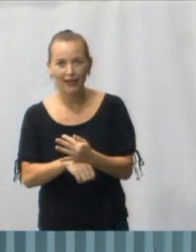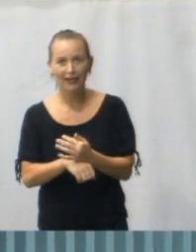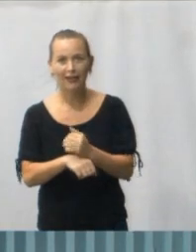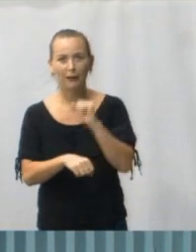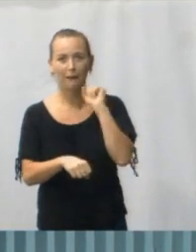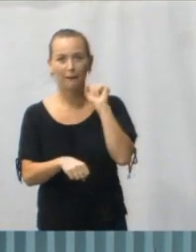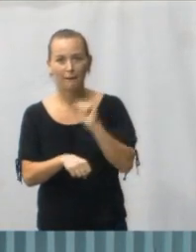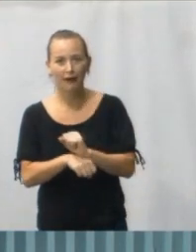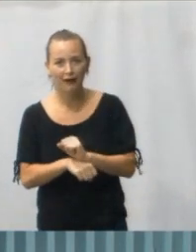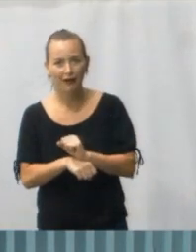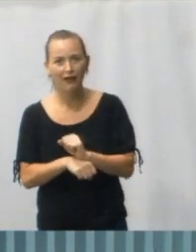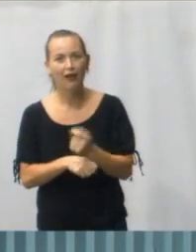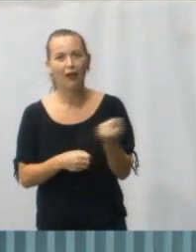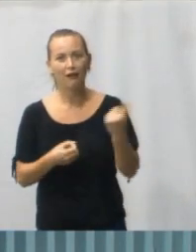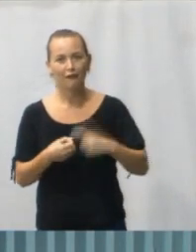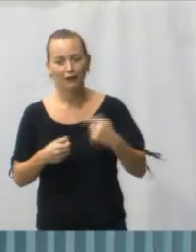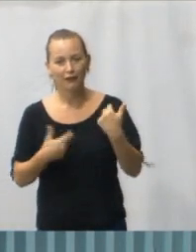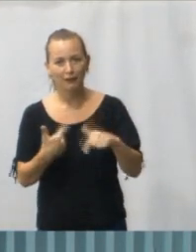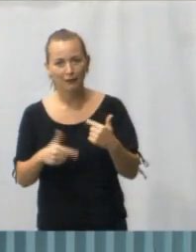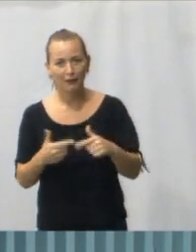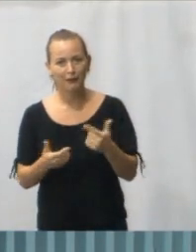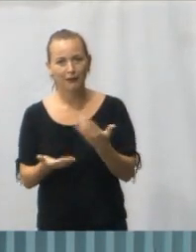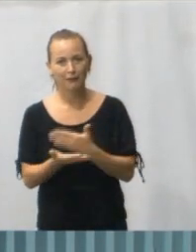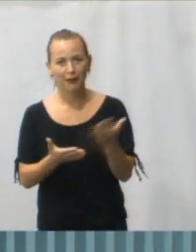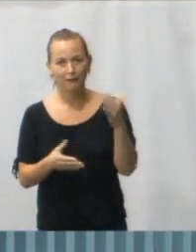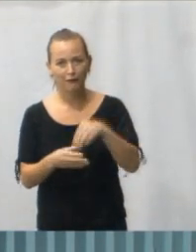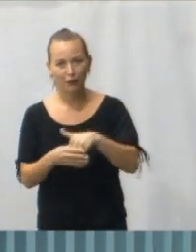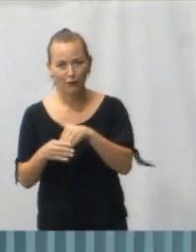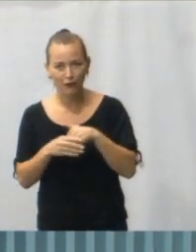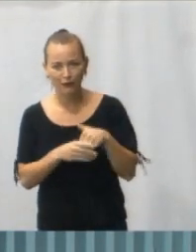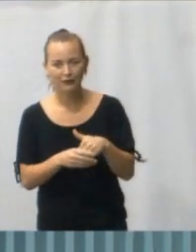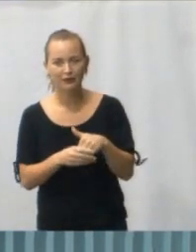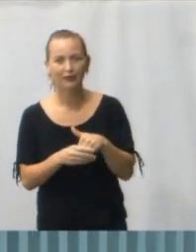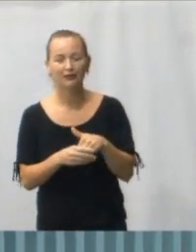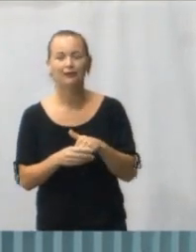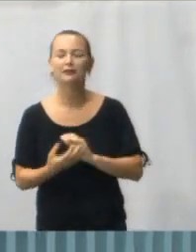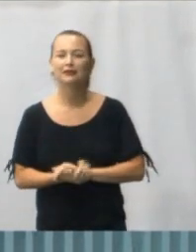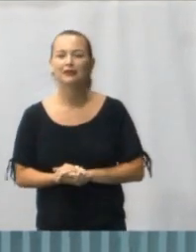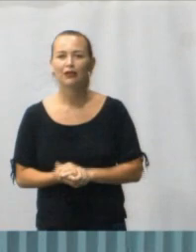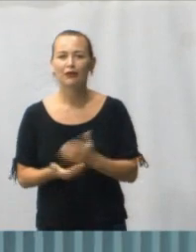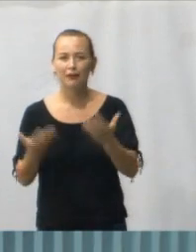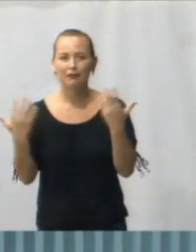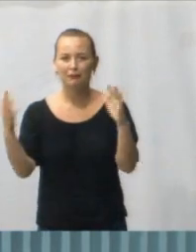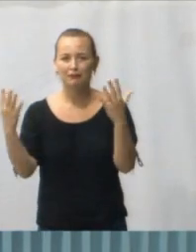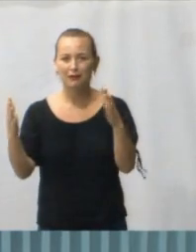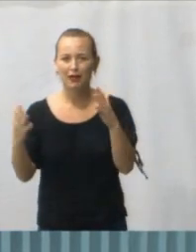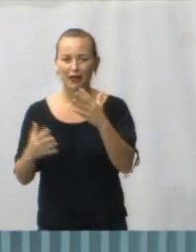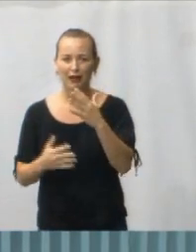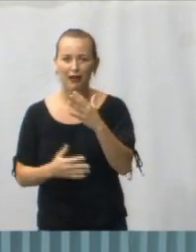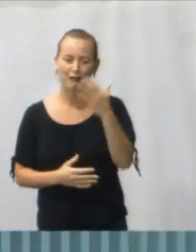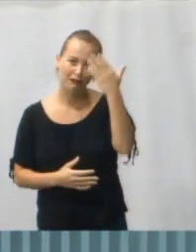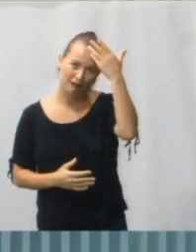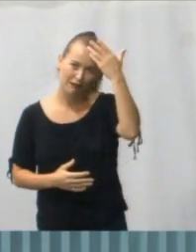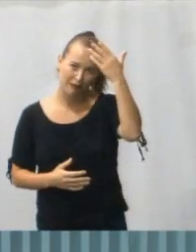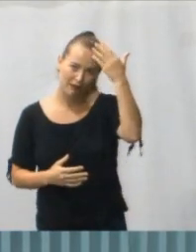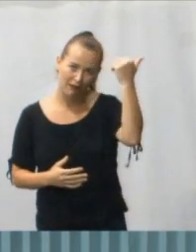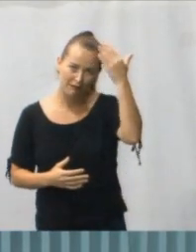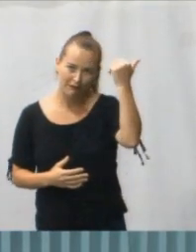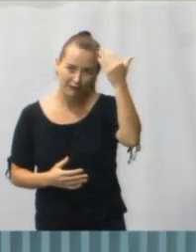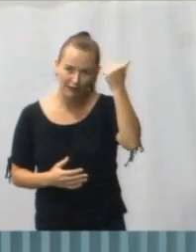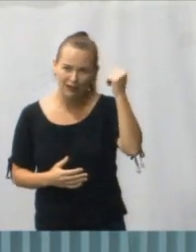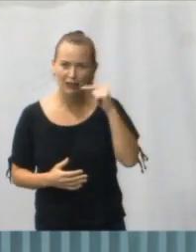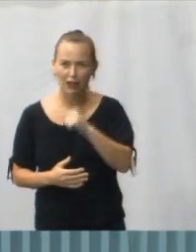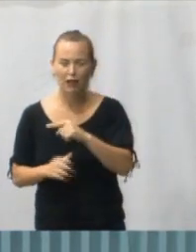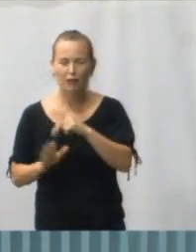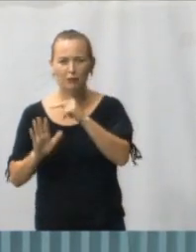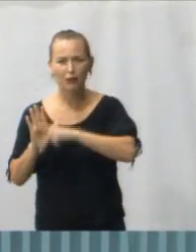votações expressivas. Eu quero primeiro parabenizar o presidente Davi Ismael pelo projeto Escolhi Esperar. Importante projeto na sociedade,